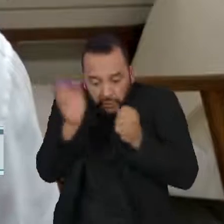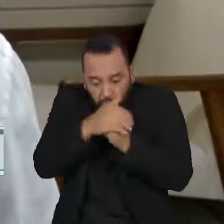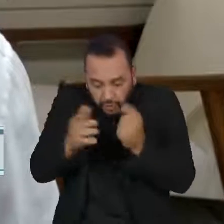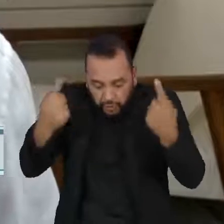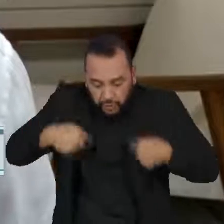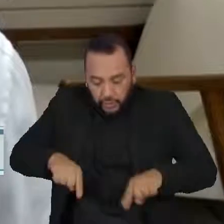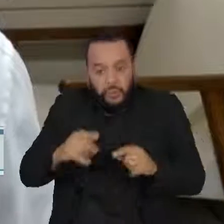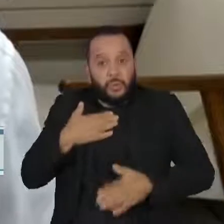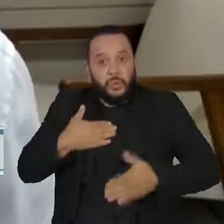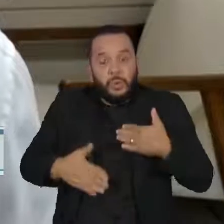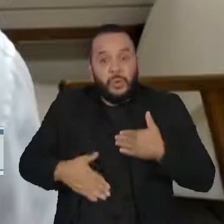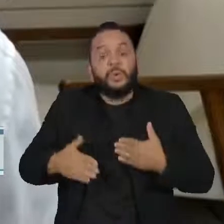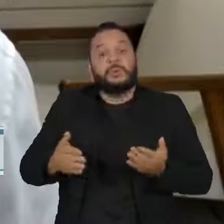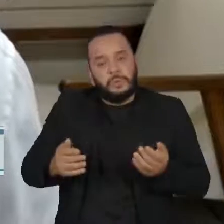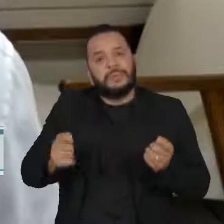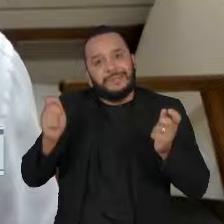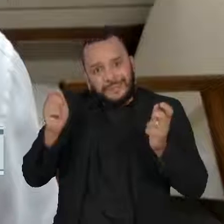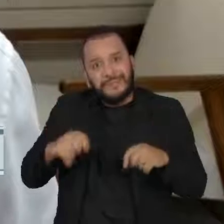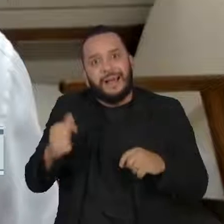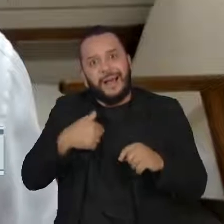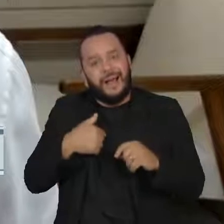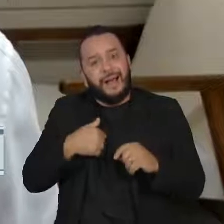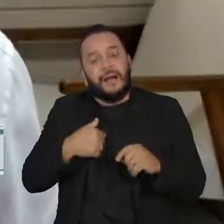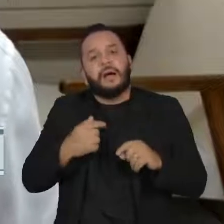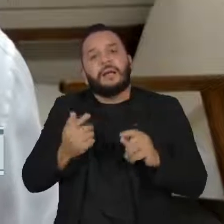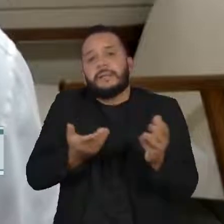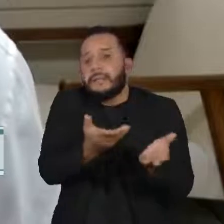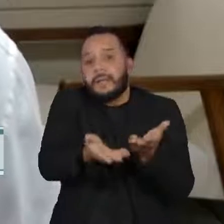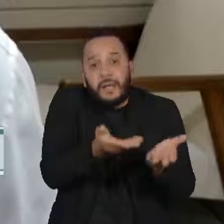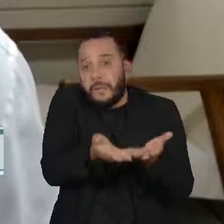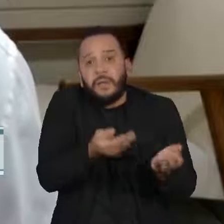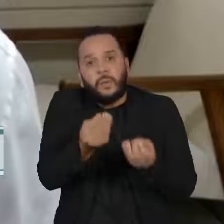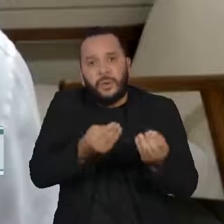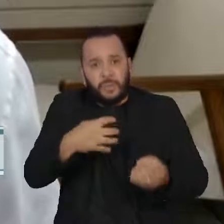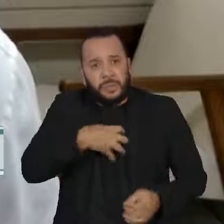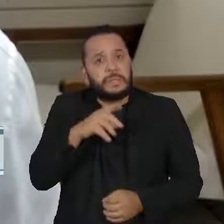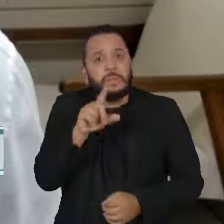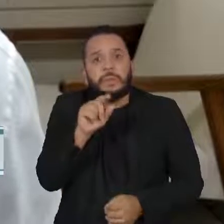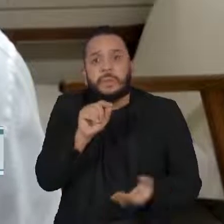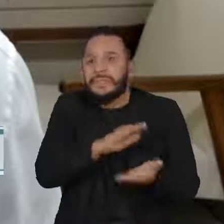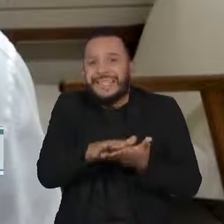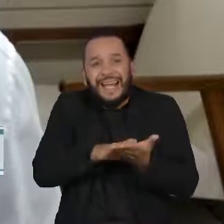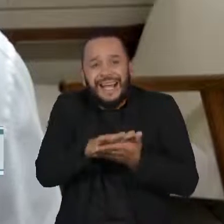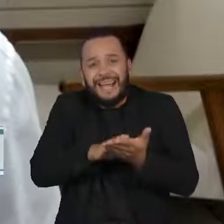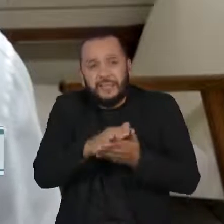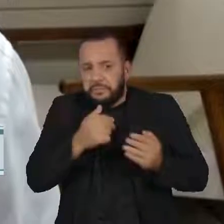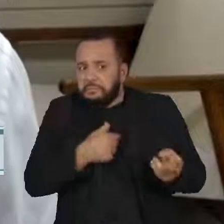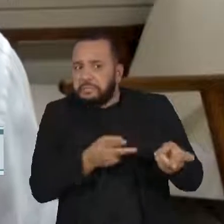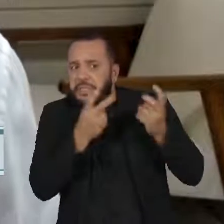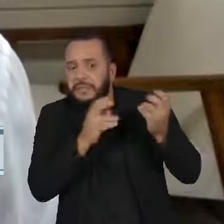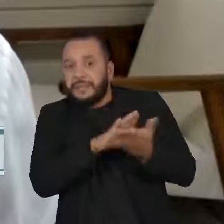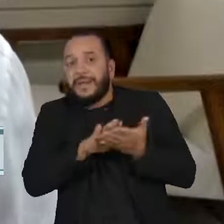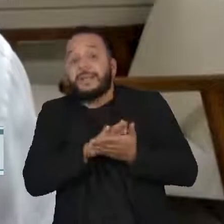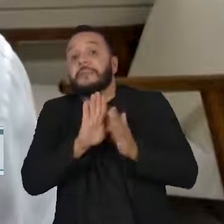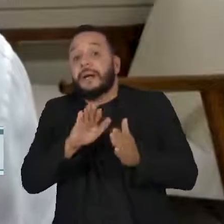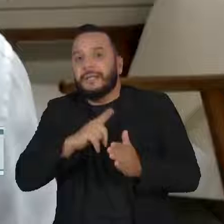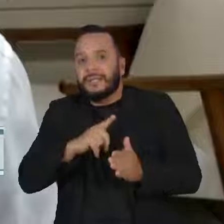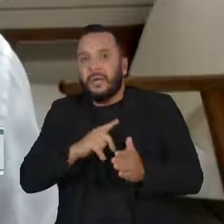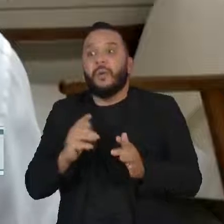ser tratados dessa infecção latente, ou seja, a pessoa não tem sintoma nenhum, mas como teve contato